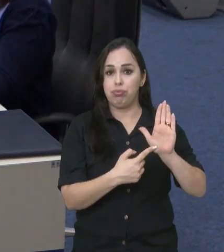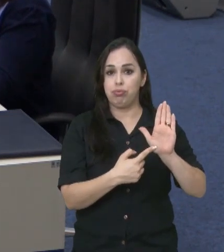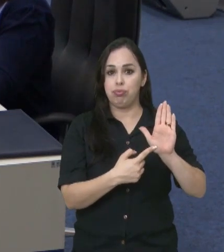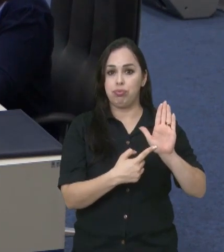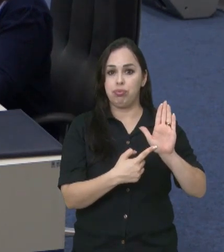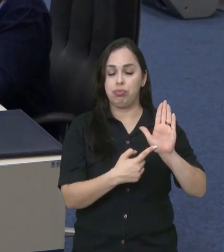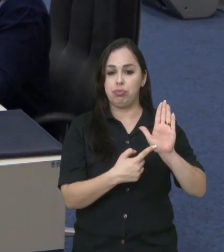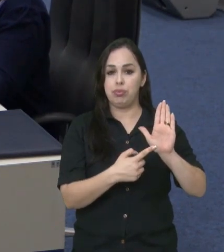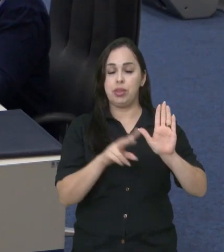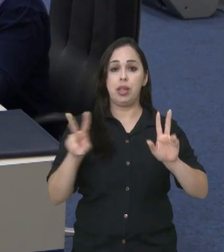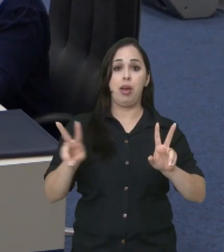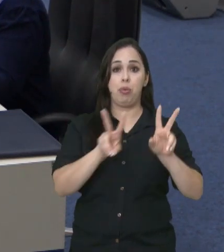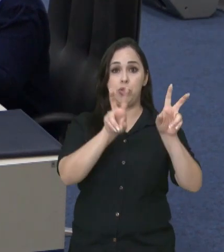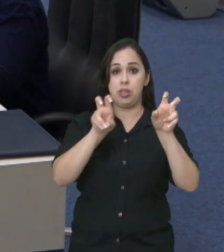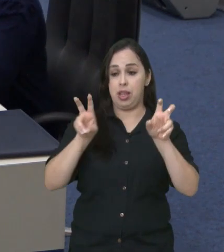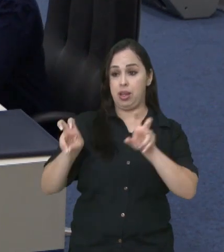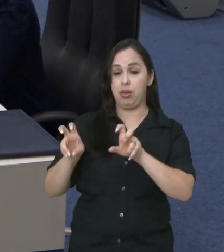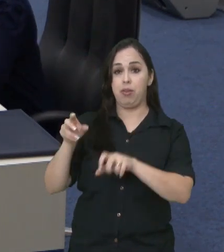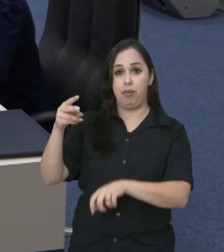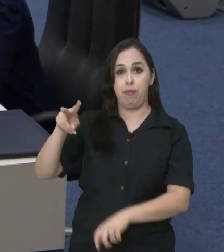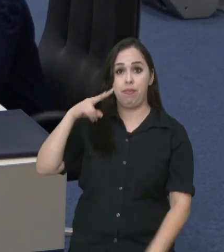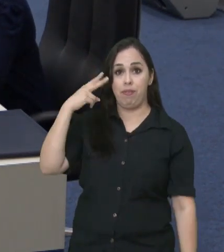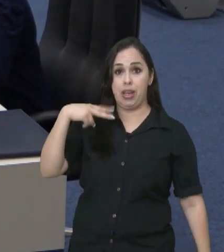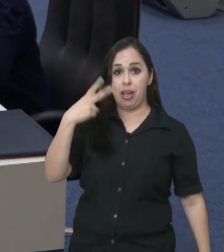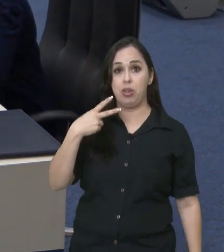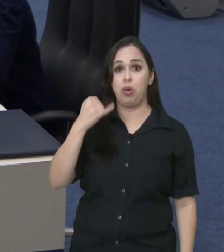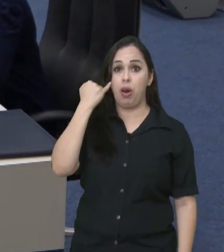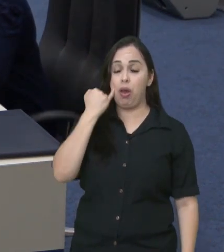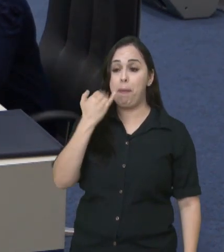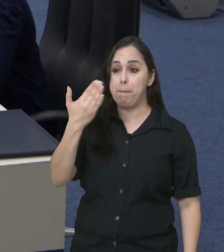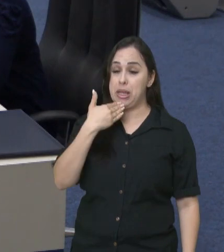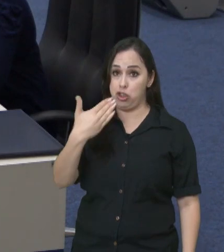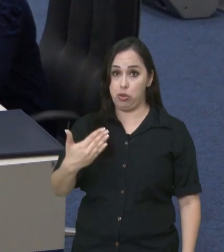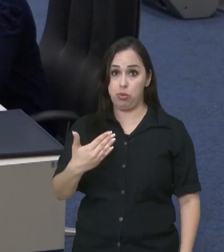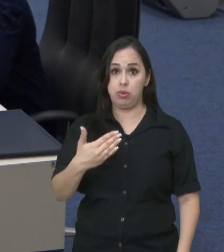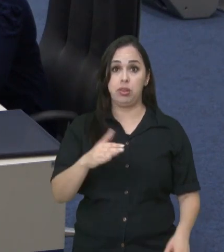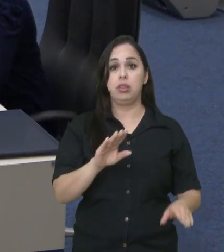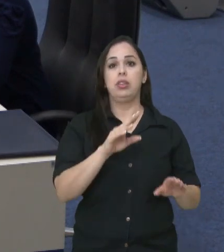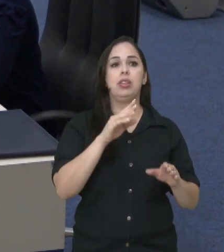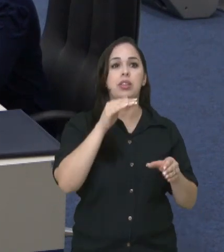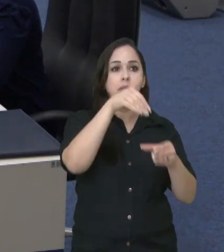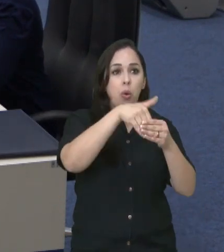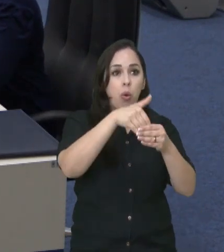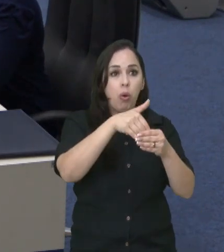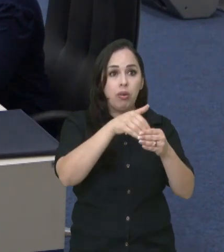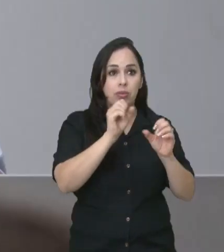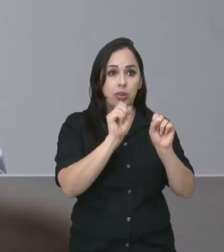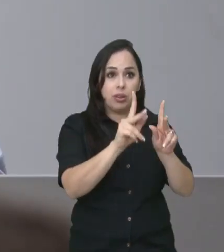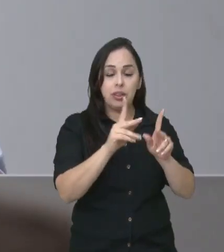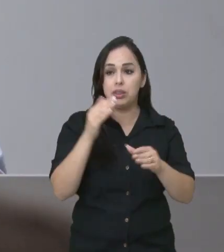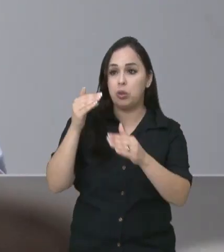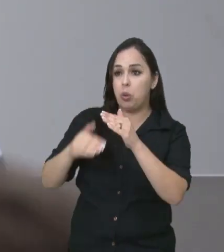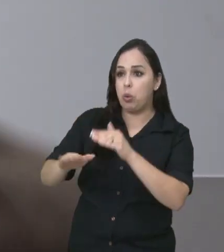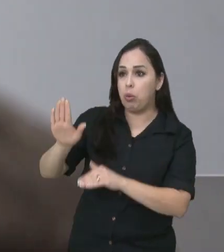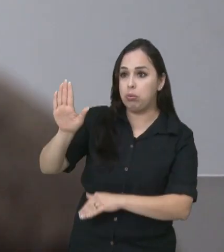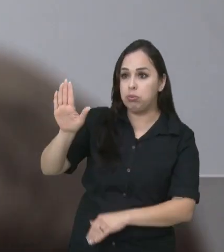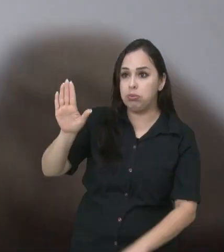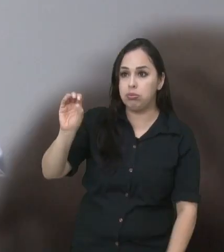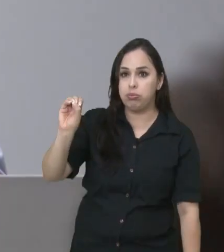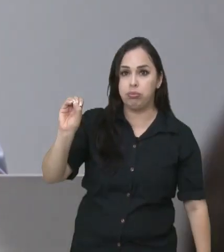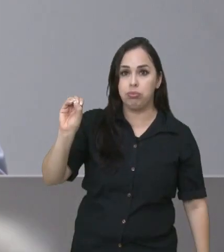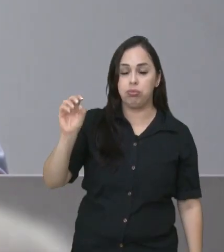que foi destaque pelo vereador José Luiz. Vereadores favoráveis permaneçam em comissão, os contrários se manifestem.